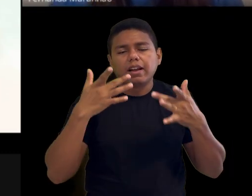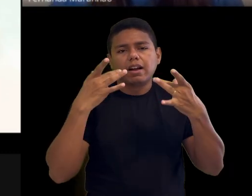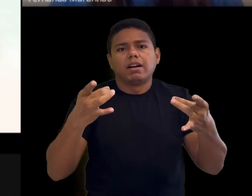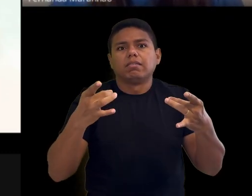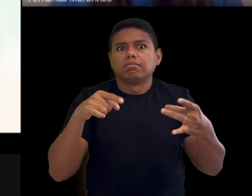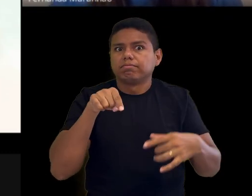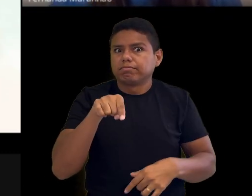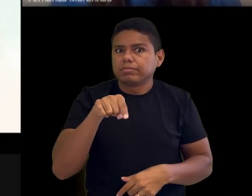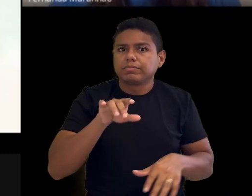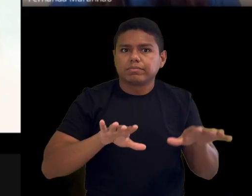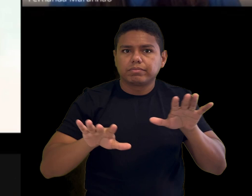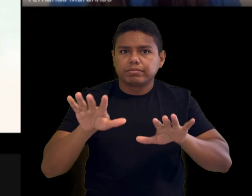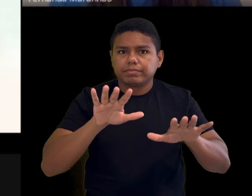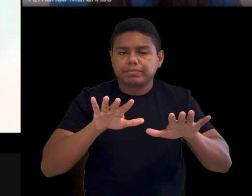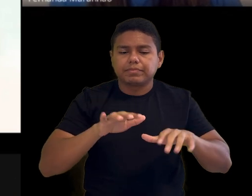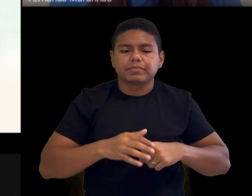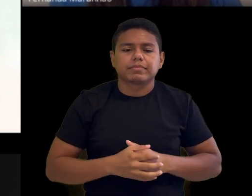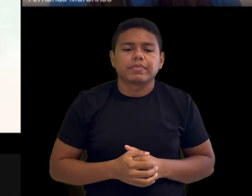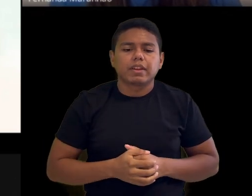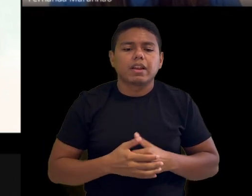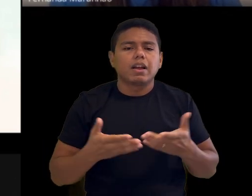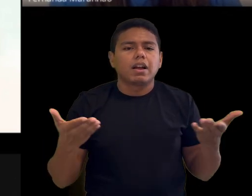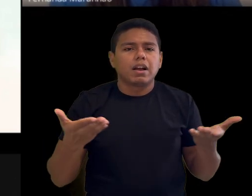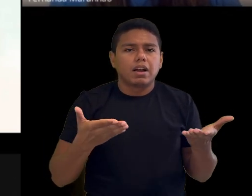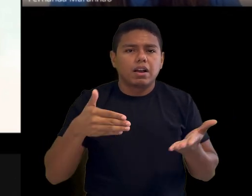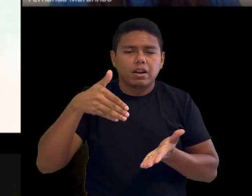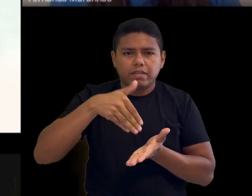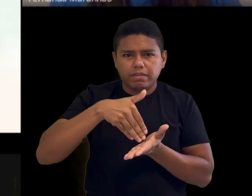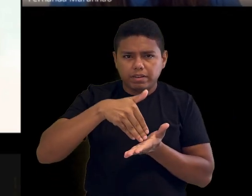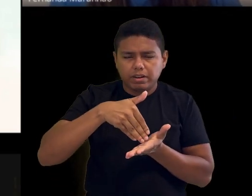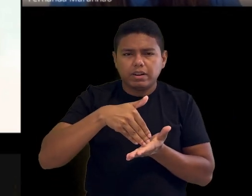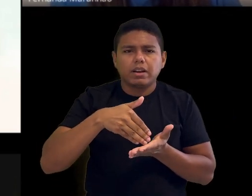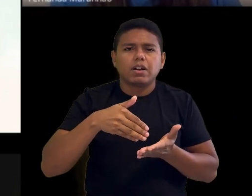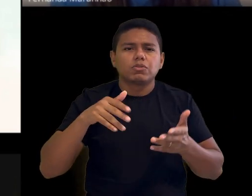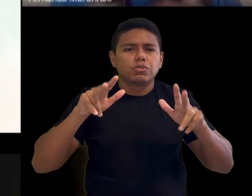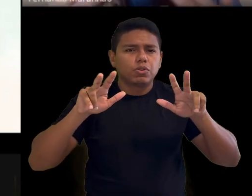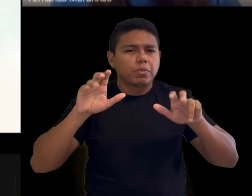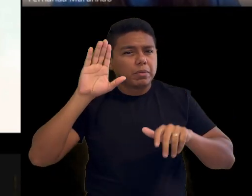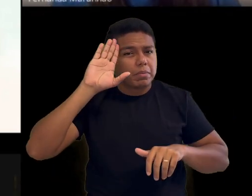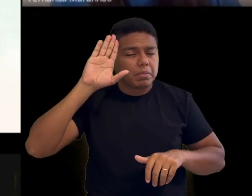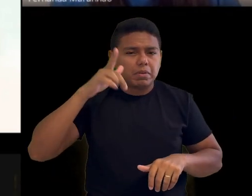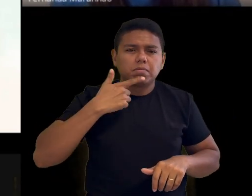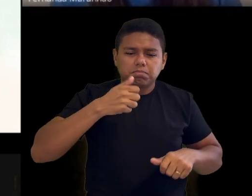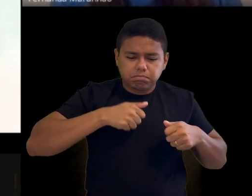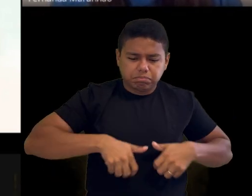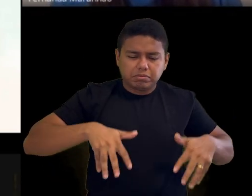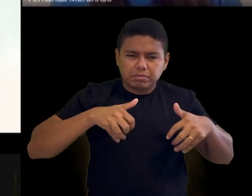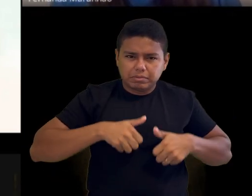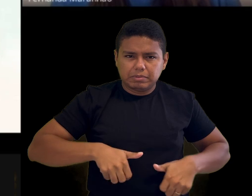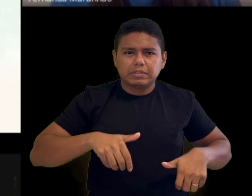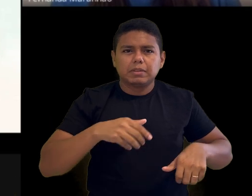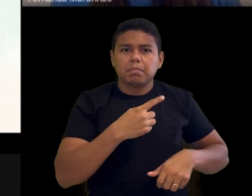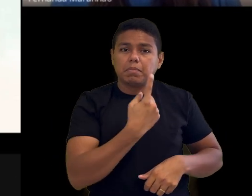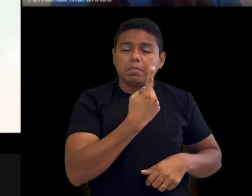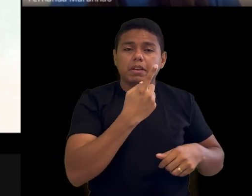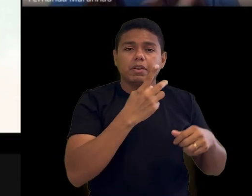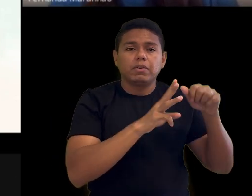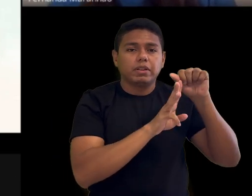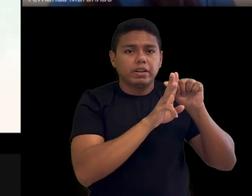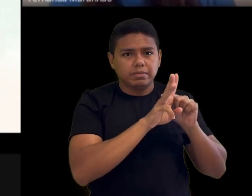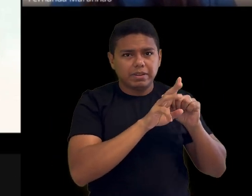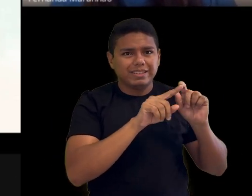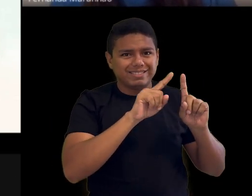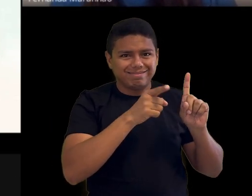Terminando as principais condições hemorrágicas do primeiro trimestre, nós vamos abordar agora as condições hemorrágicas que acometem a gestação na